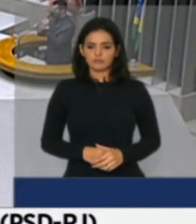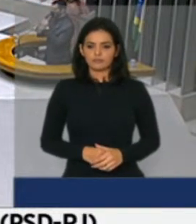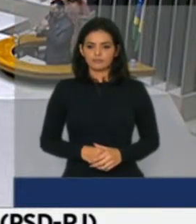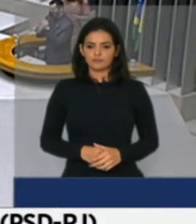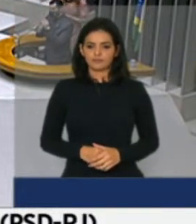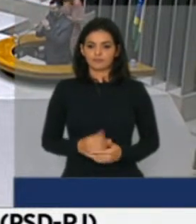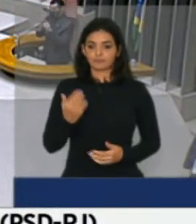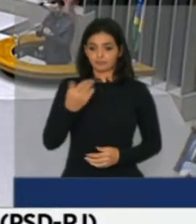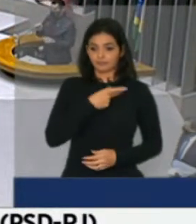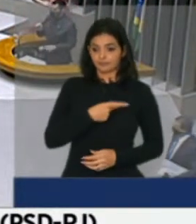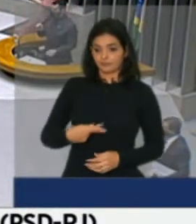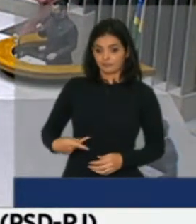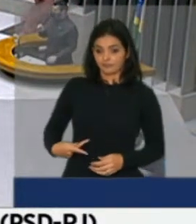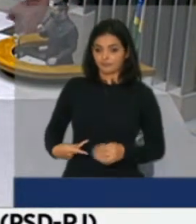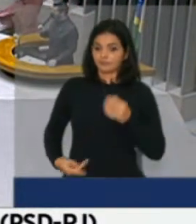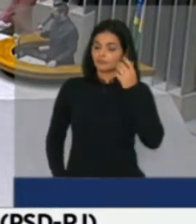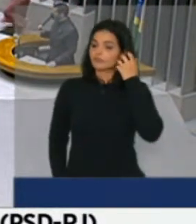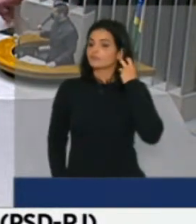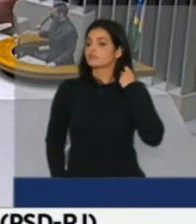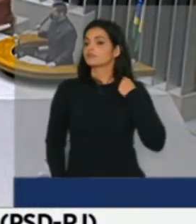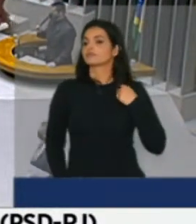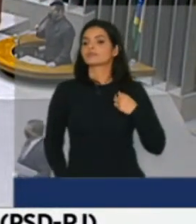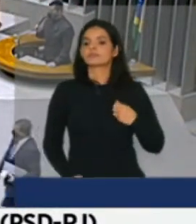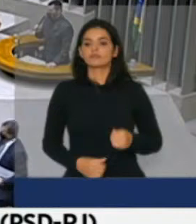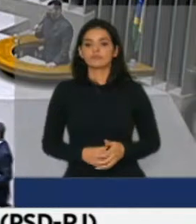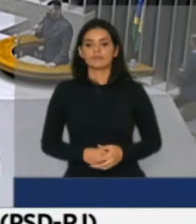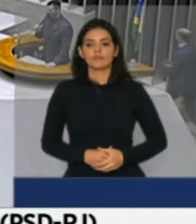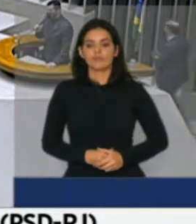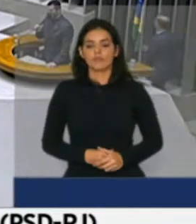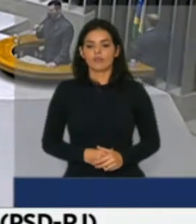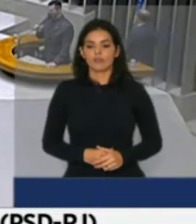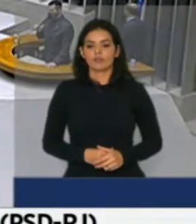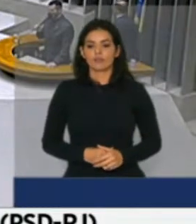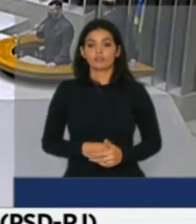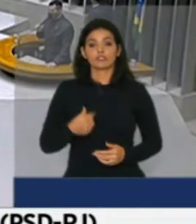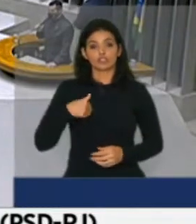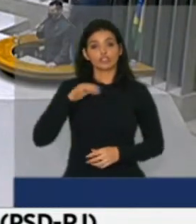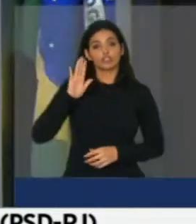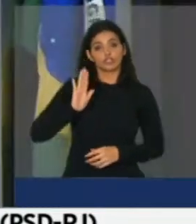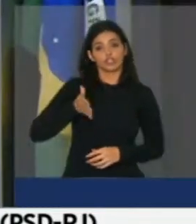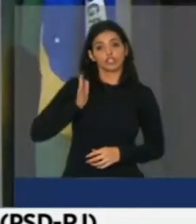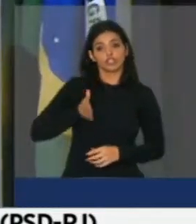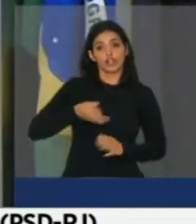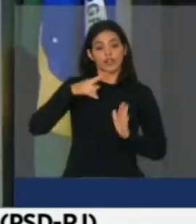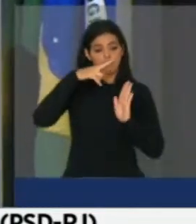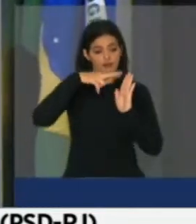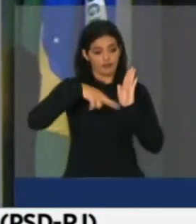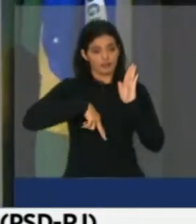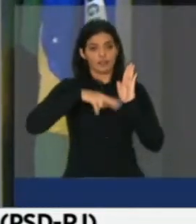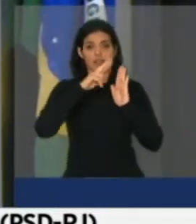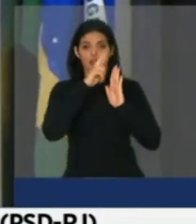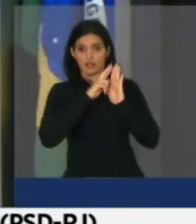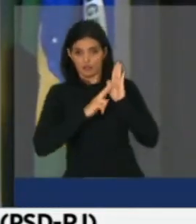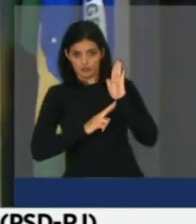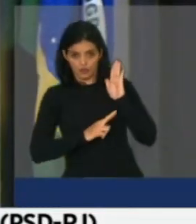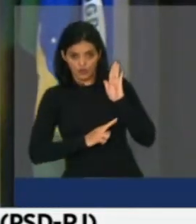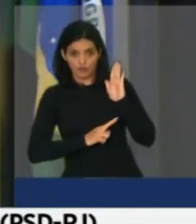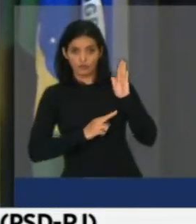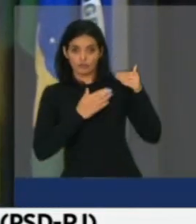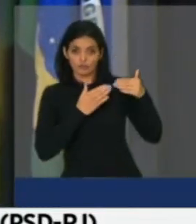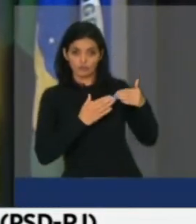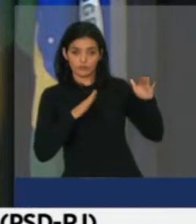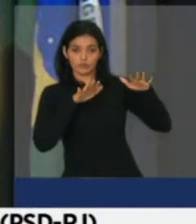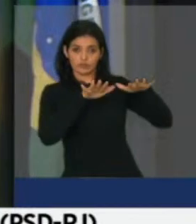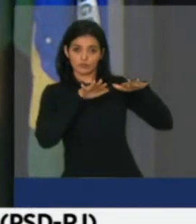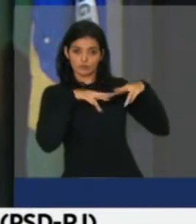Presidente, senhoras e senhores deputados e deputadas, já fiz aqui a sustentação oral no início da